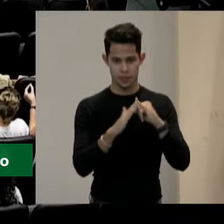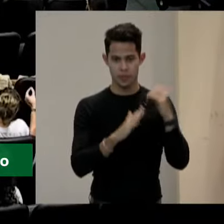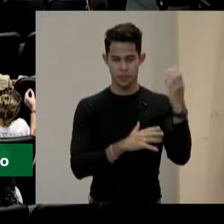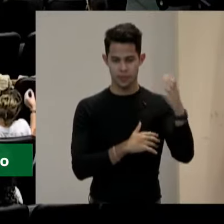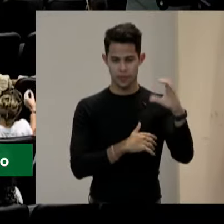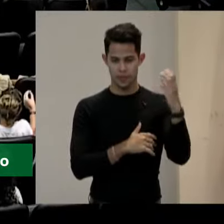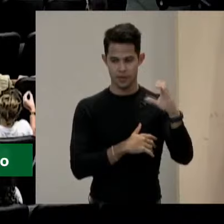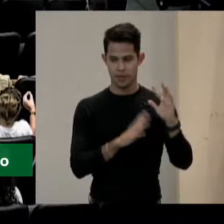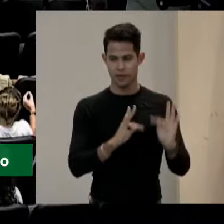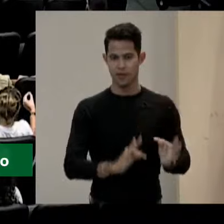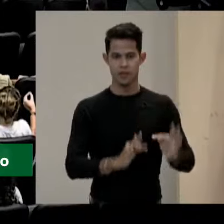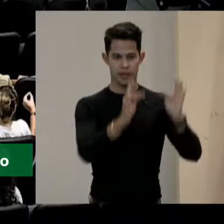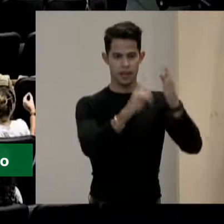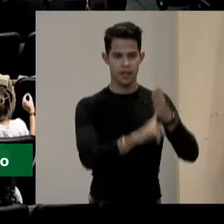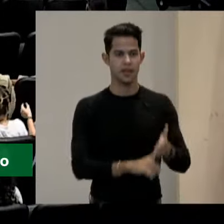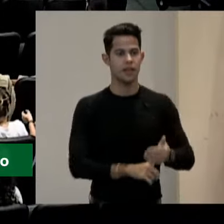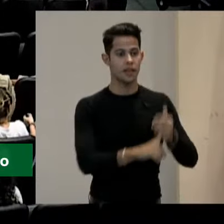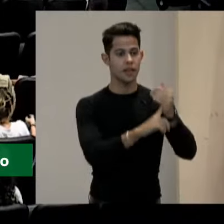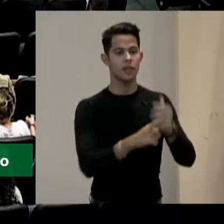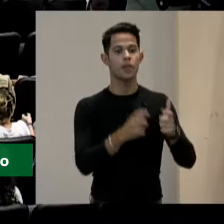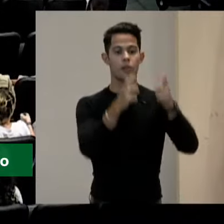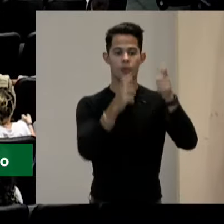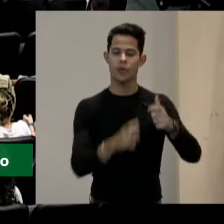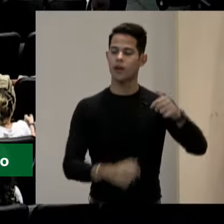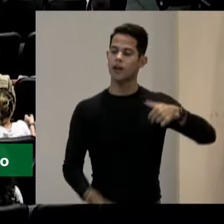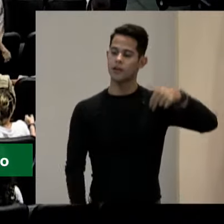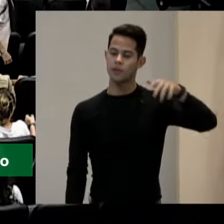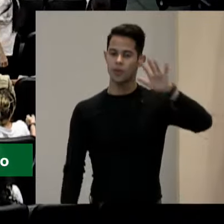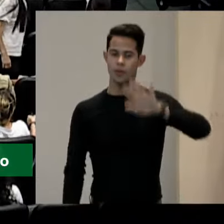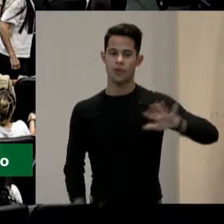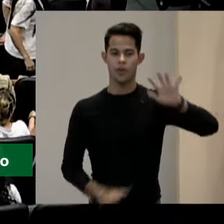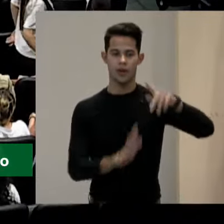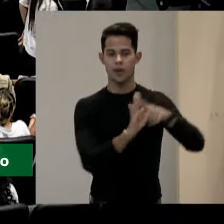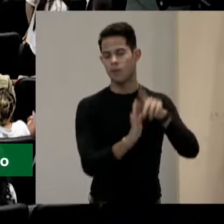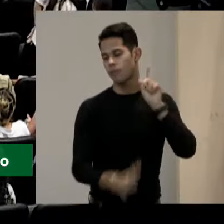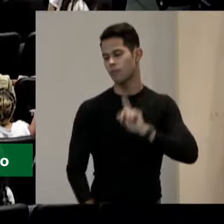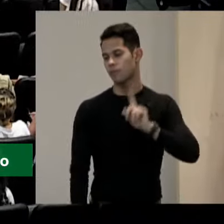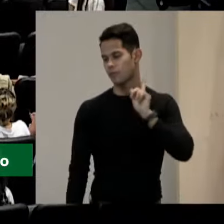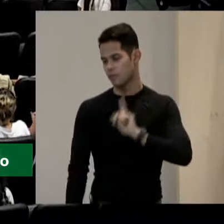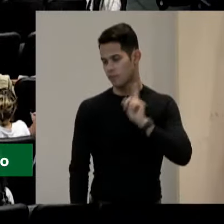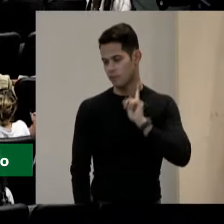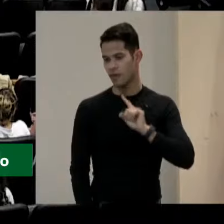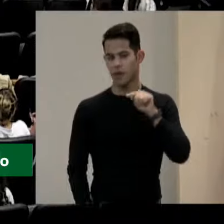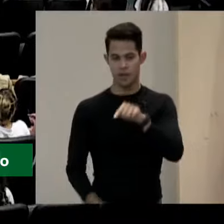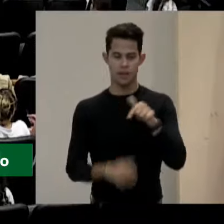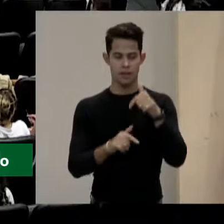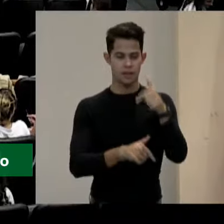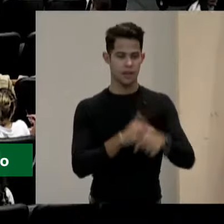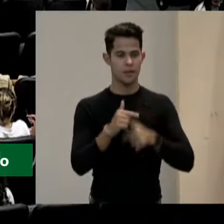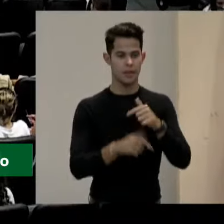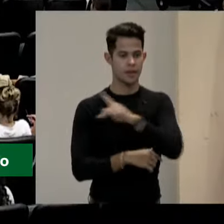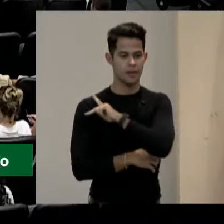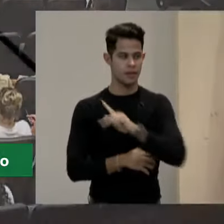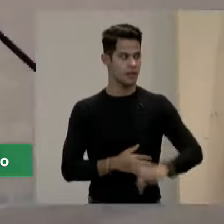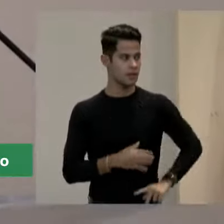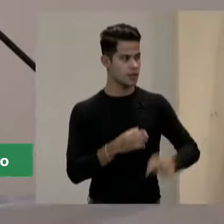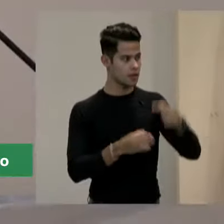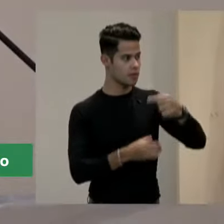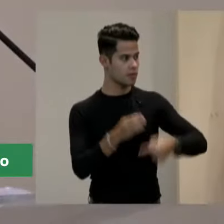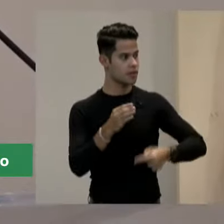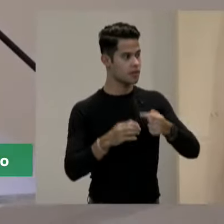e Tecnologia do Norte de Minas Gerais. Atualmente exerce a presidência da Comissão dos Direitos da